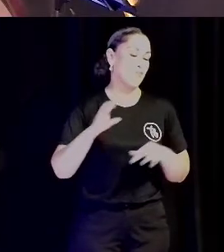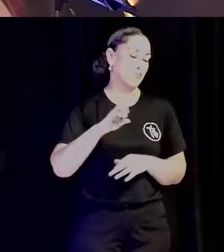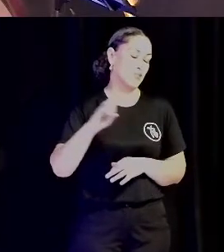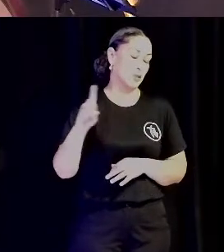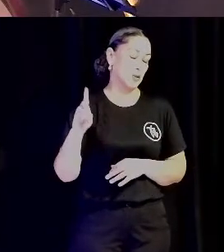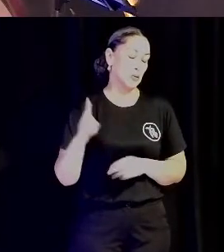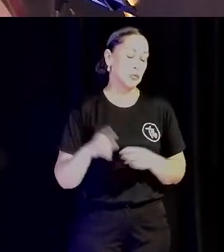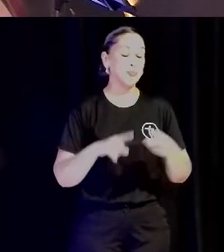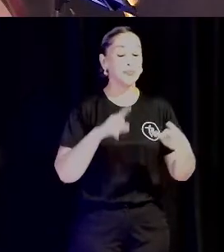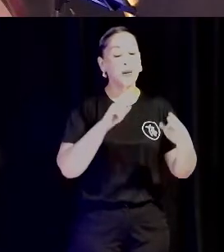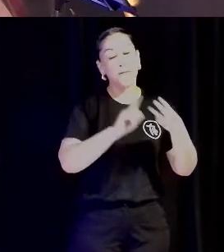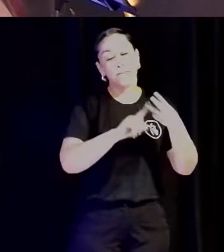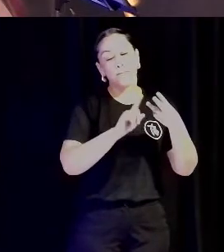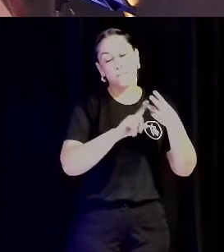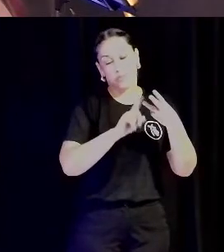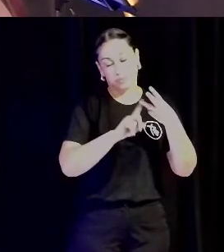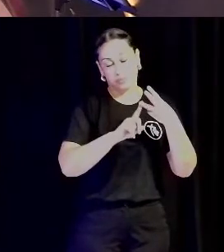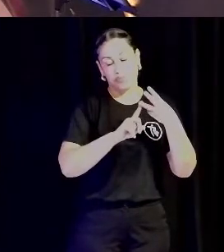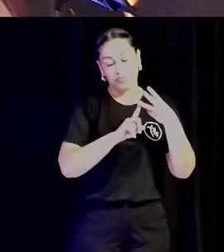Ainda um outro ponto.